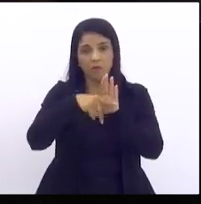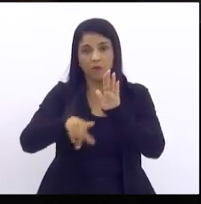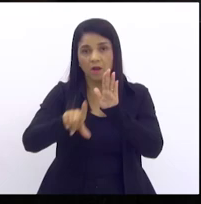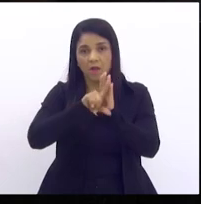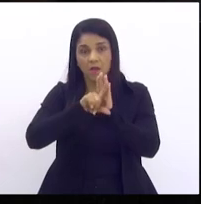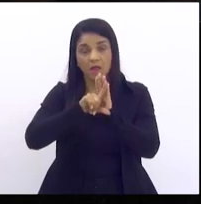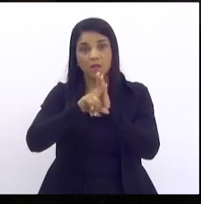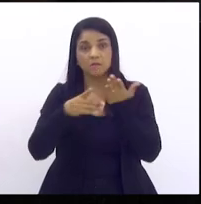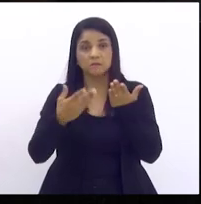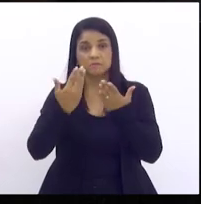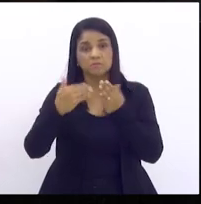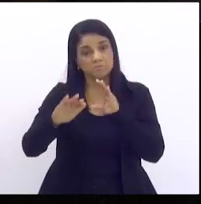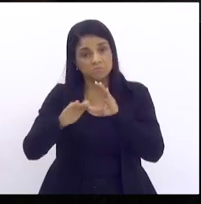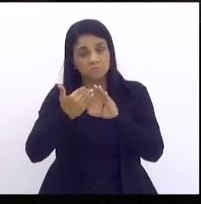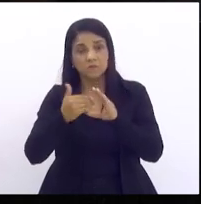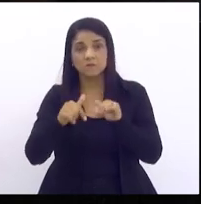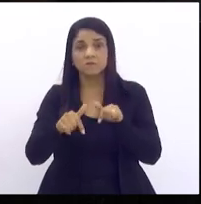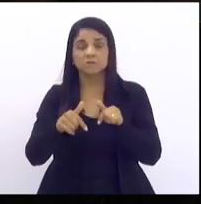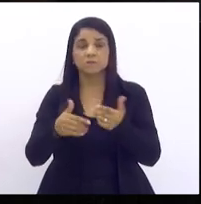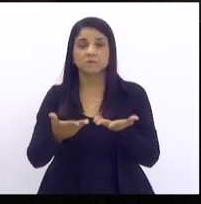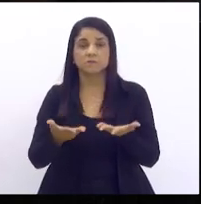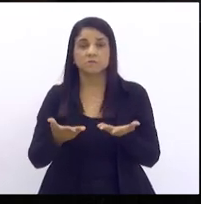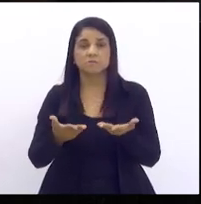mensagem, que eu tenho certeza